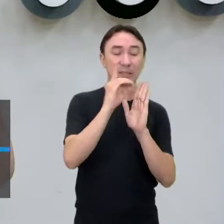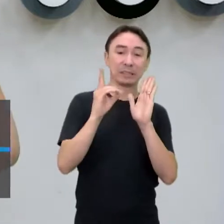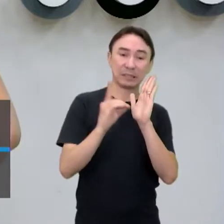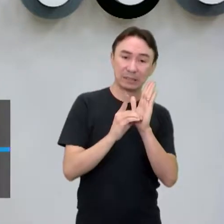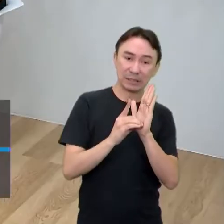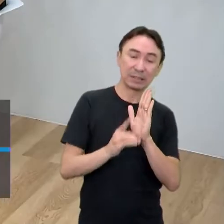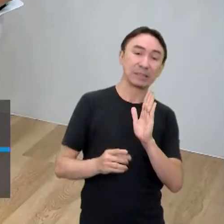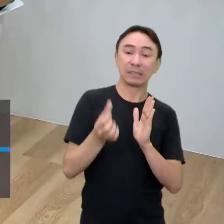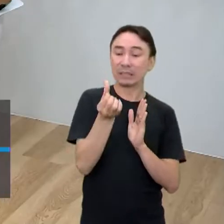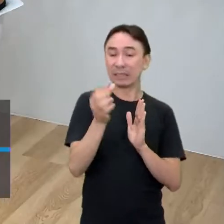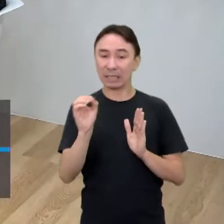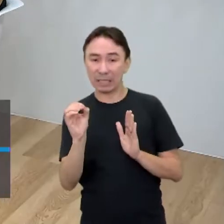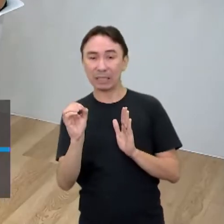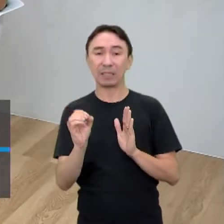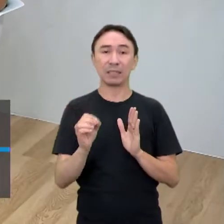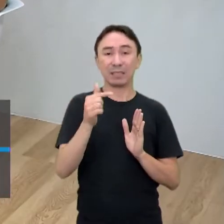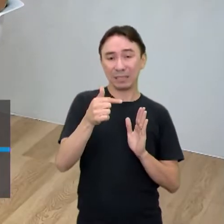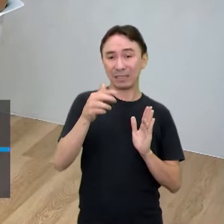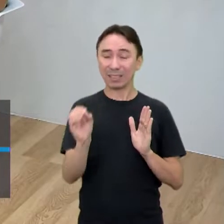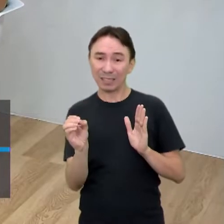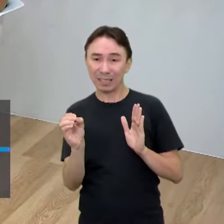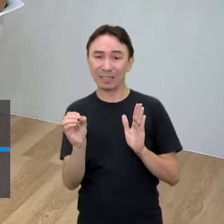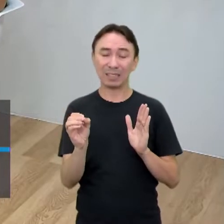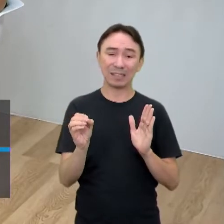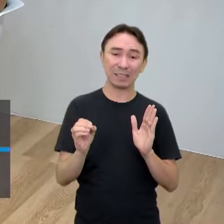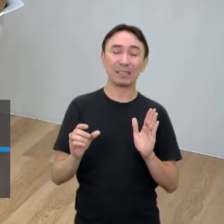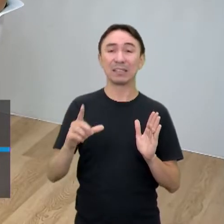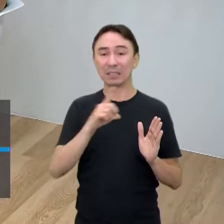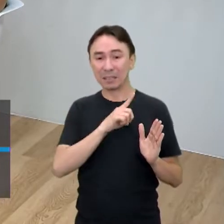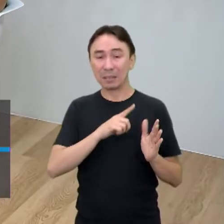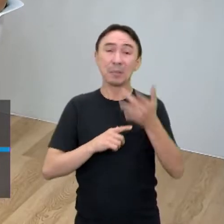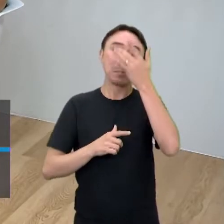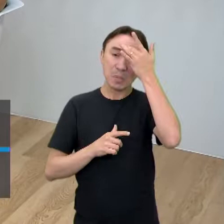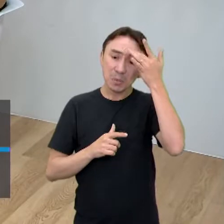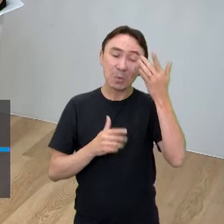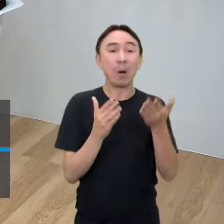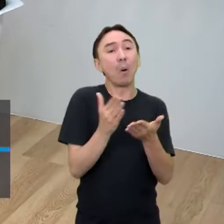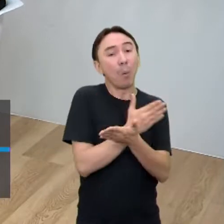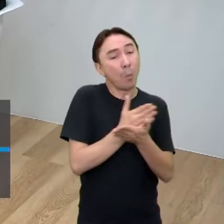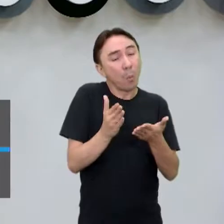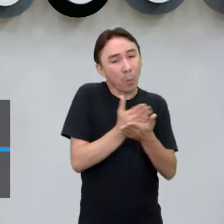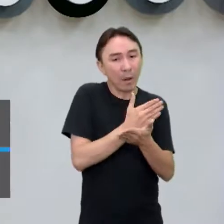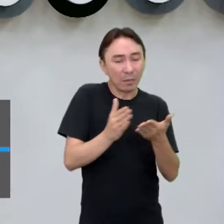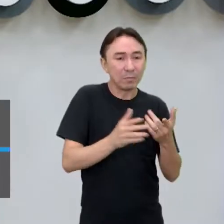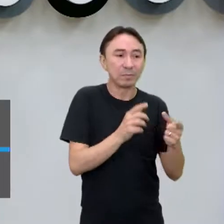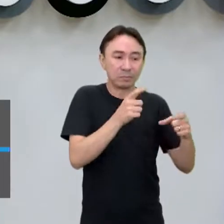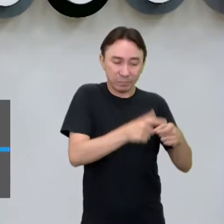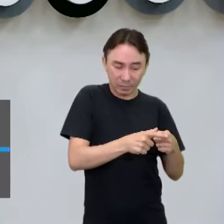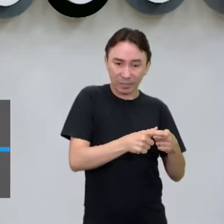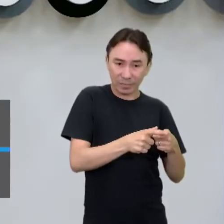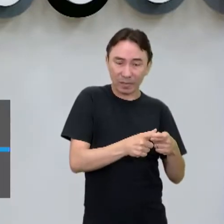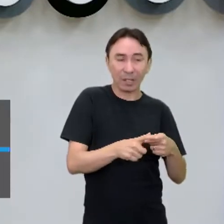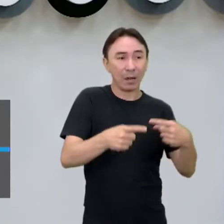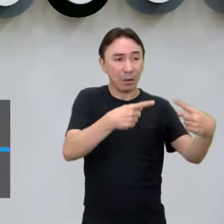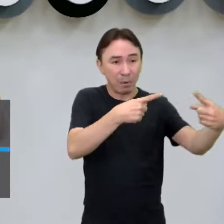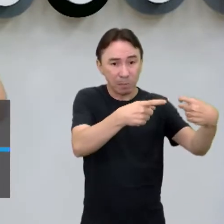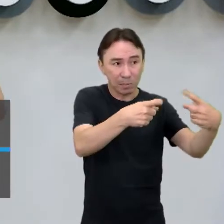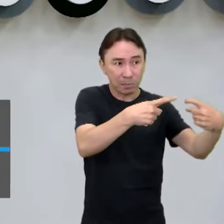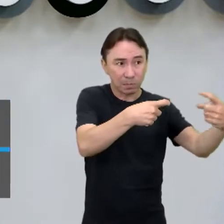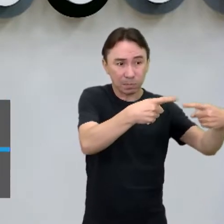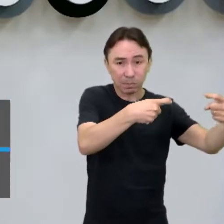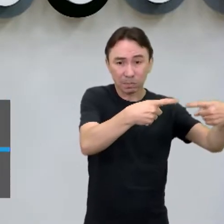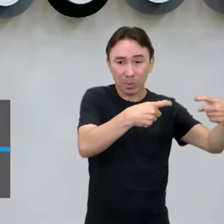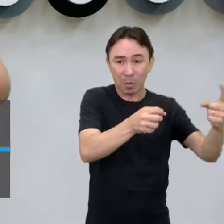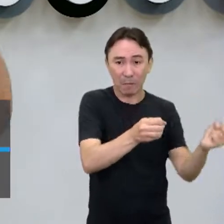baby boomers. Então você tinha uma quantidade de pessoas X. As pessoas voltam da guerra, esse contingente de